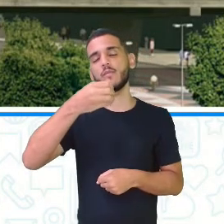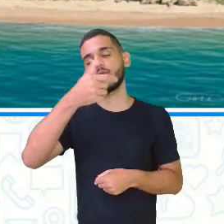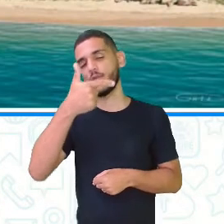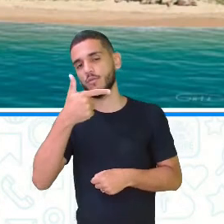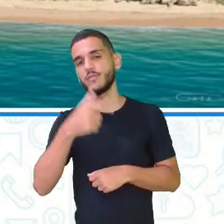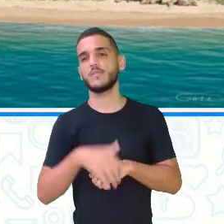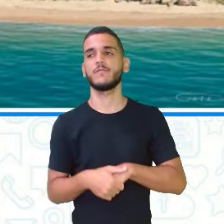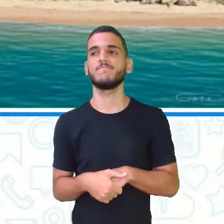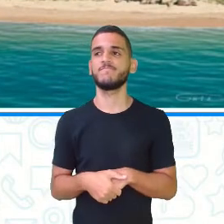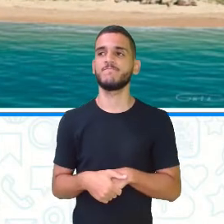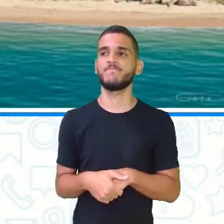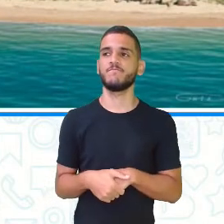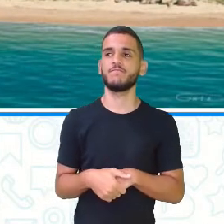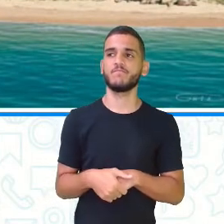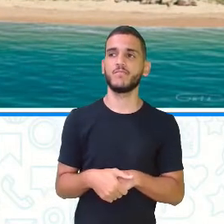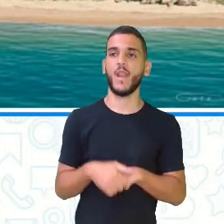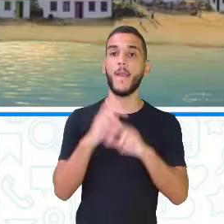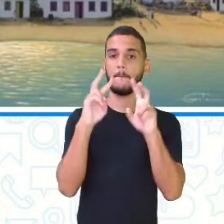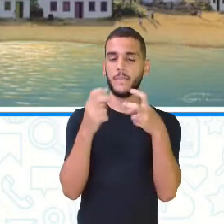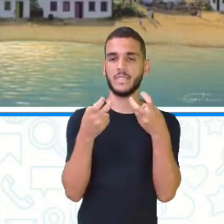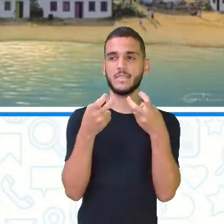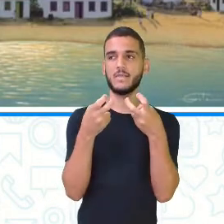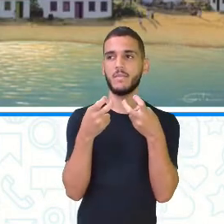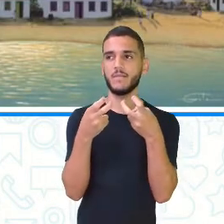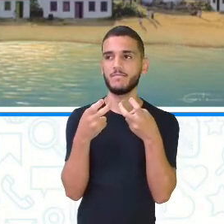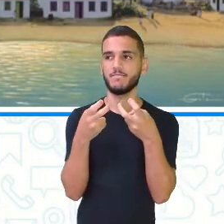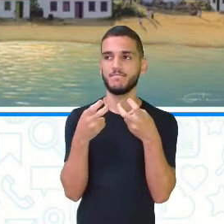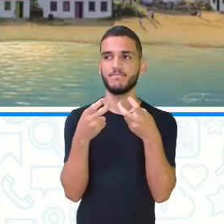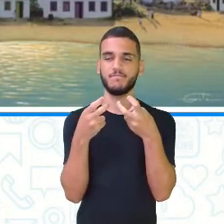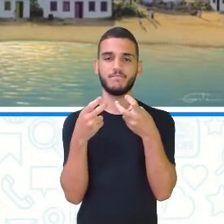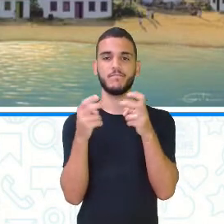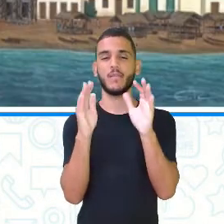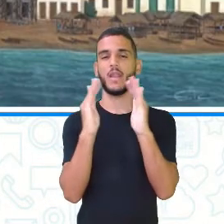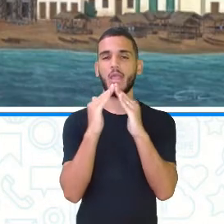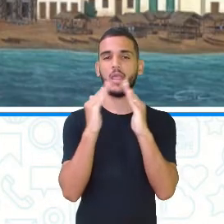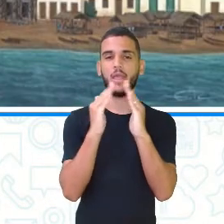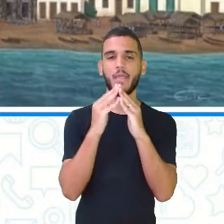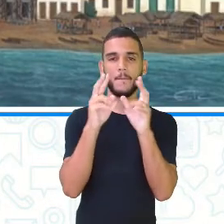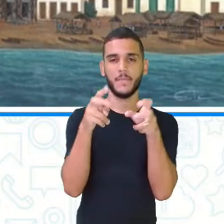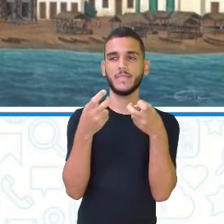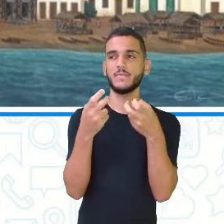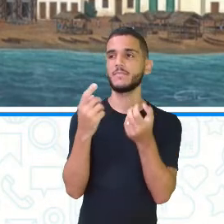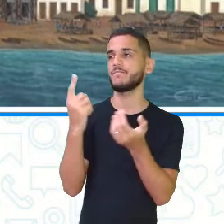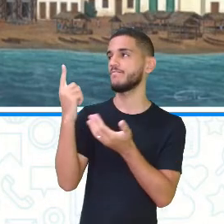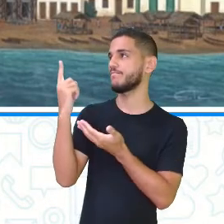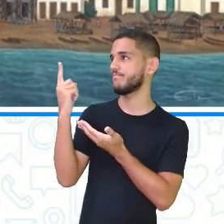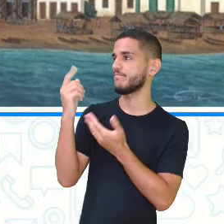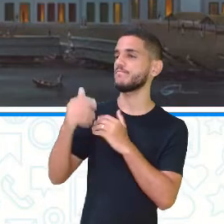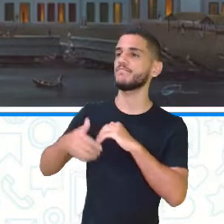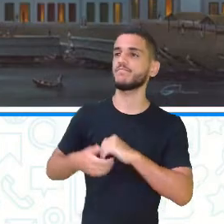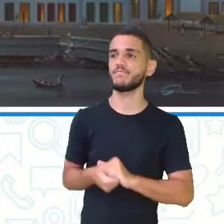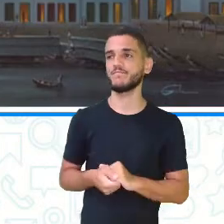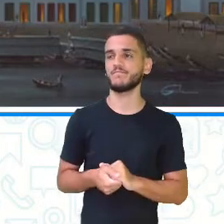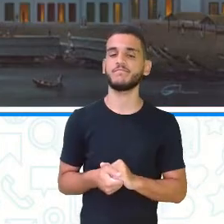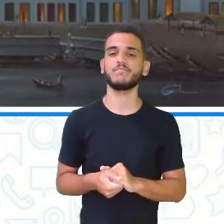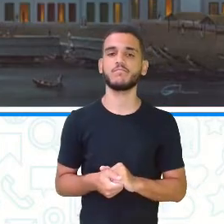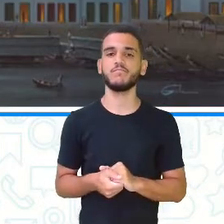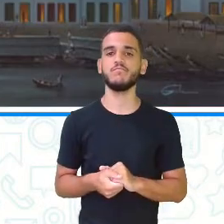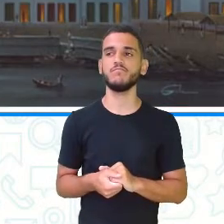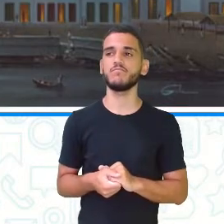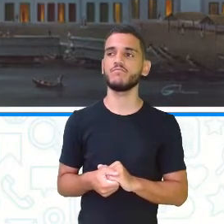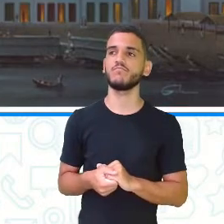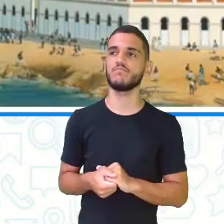físico, único para olhar. Observa aqui essa casinha e daí vai observando como ela fica bem